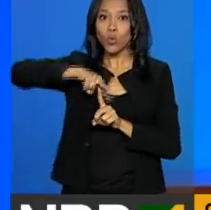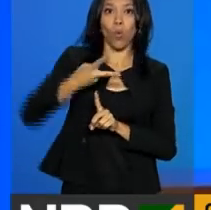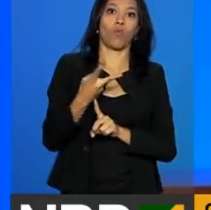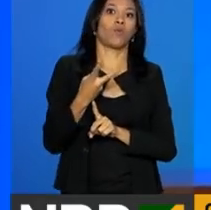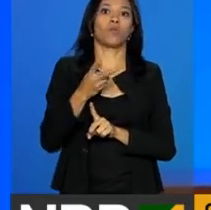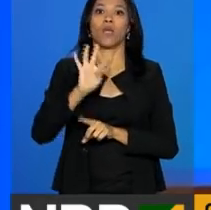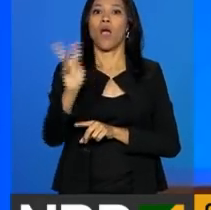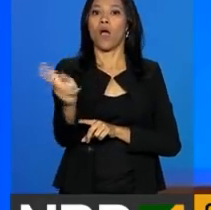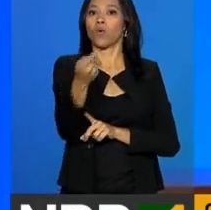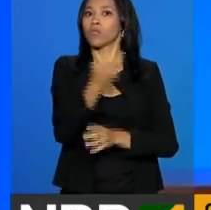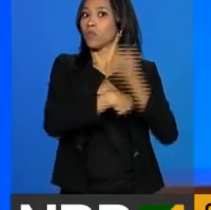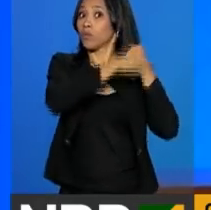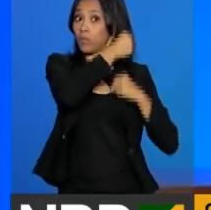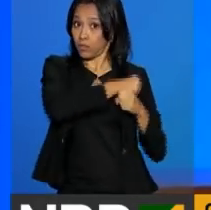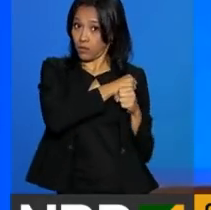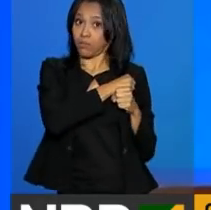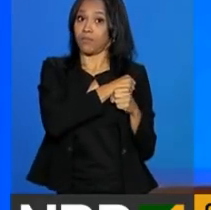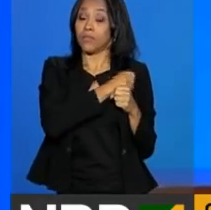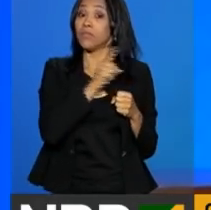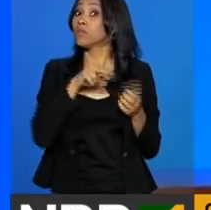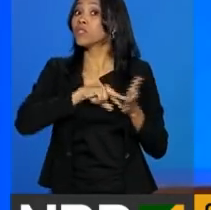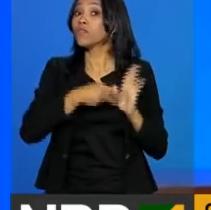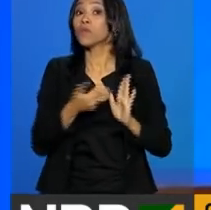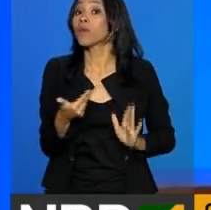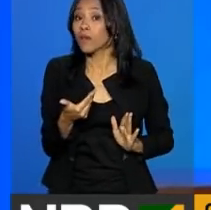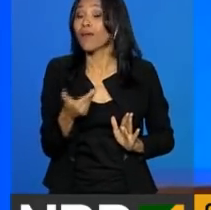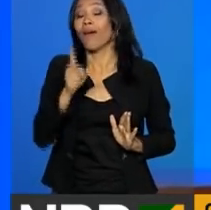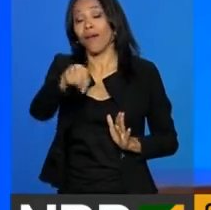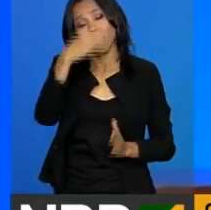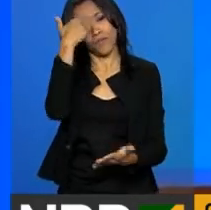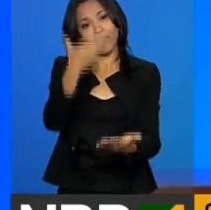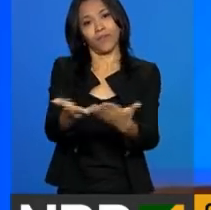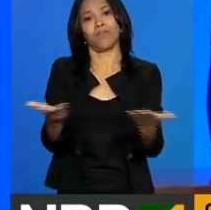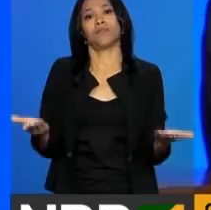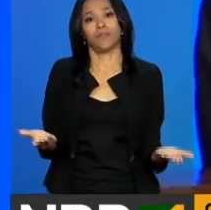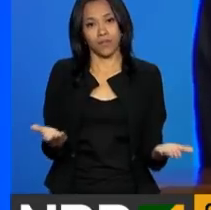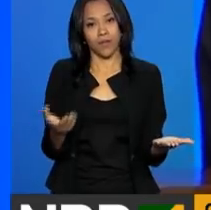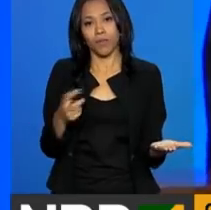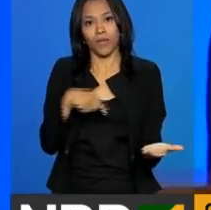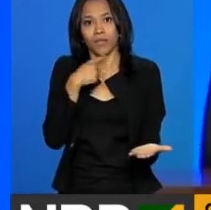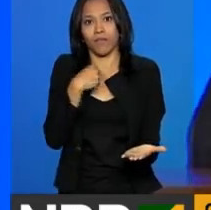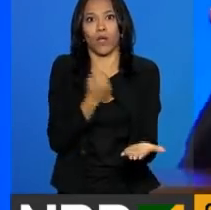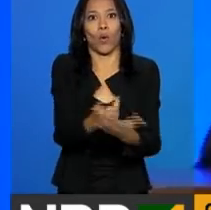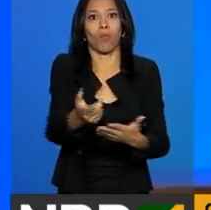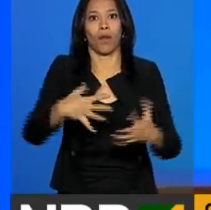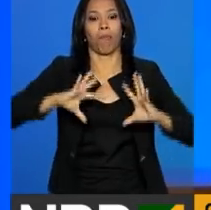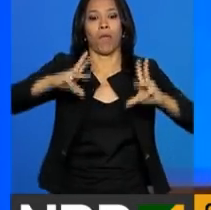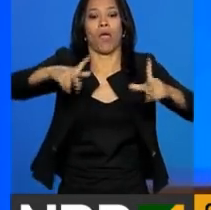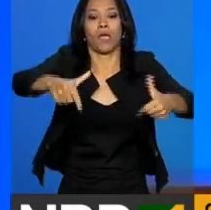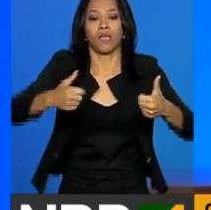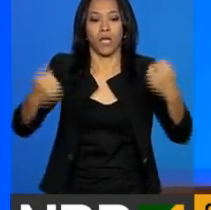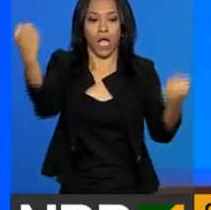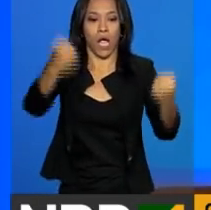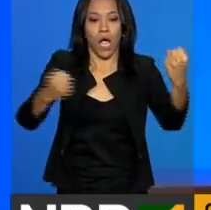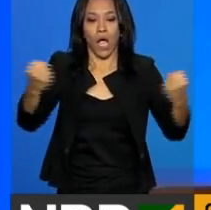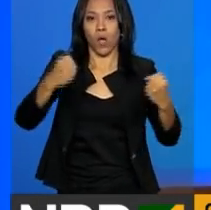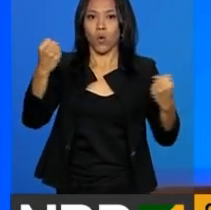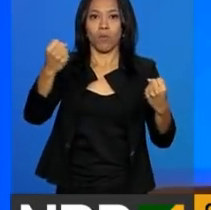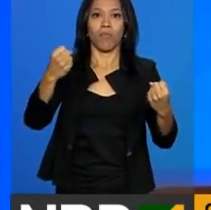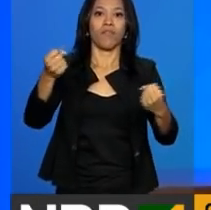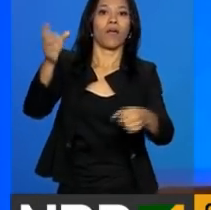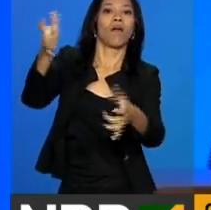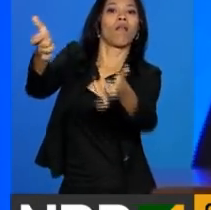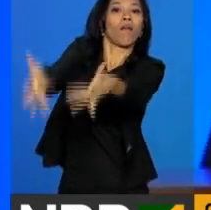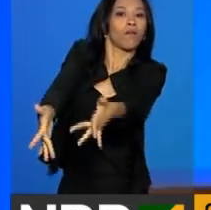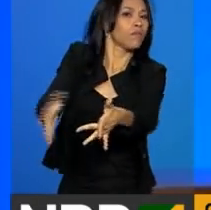que aconteceu no ano passado isto significa confiança porque ninguém vai também comprar máquinas para deixar a máquina parada não é então